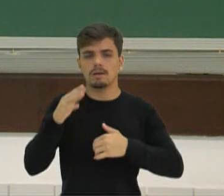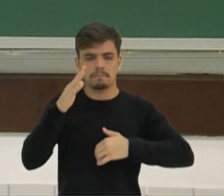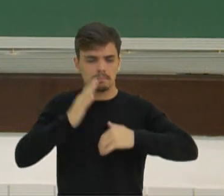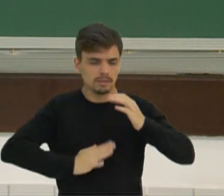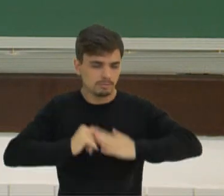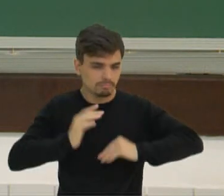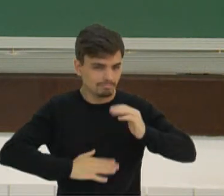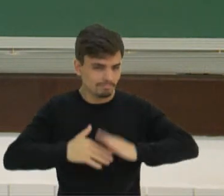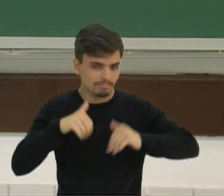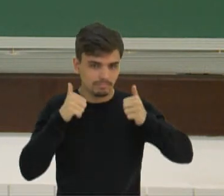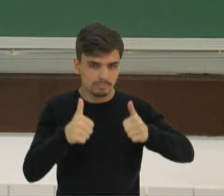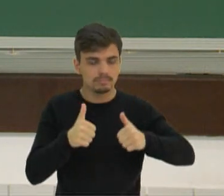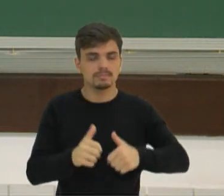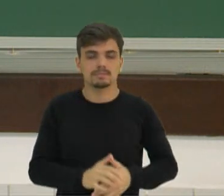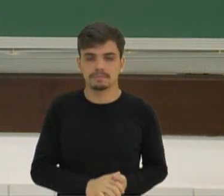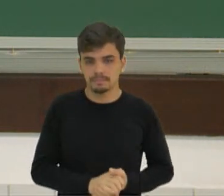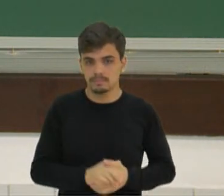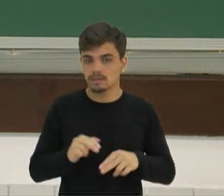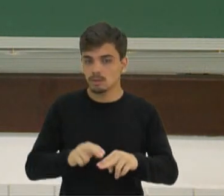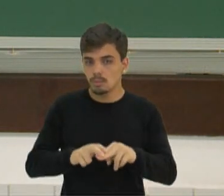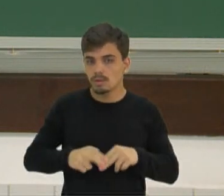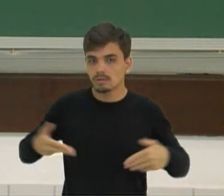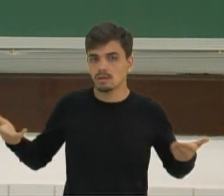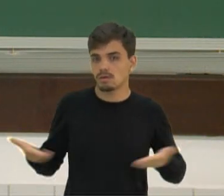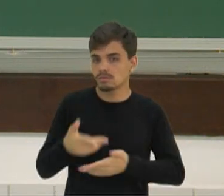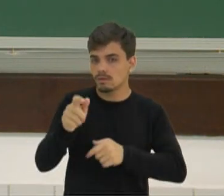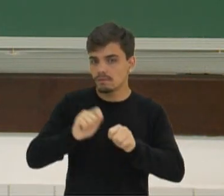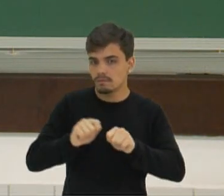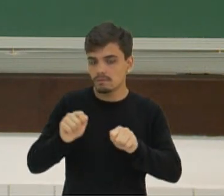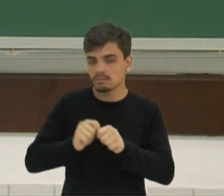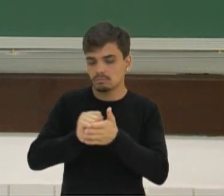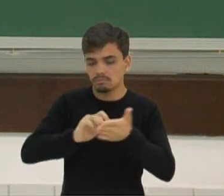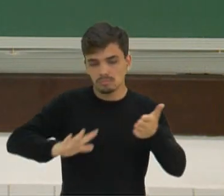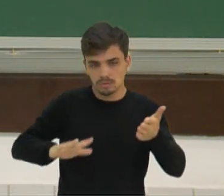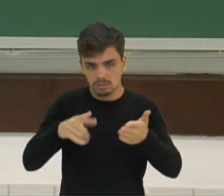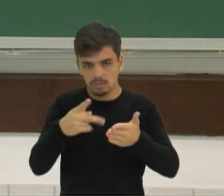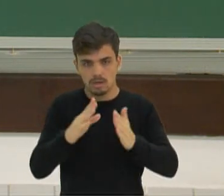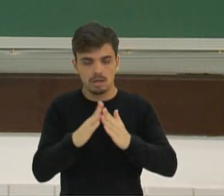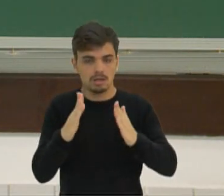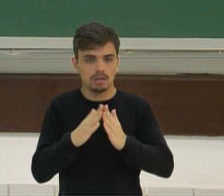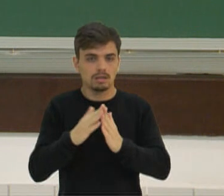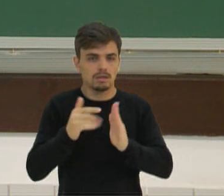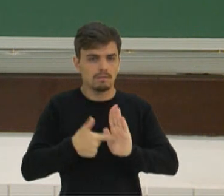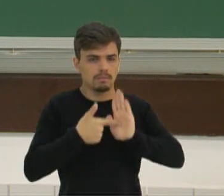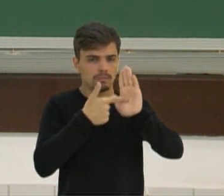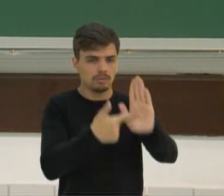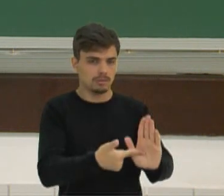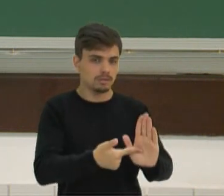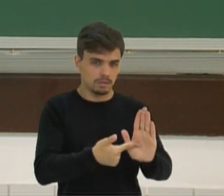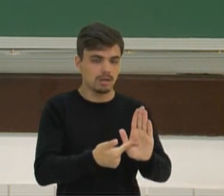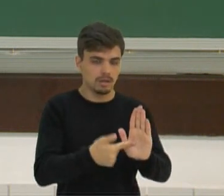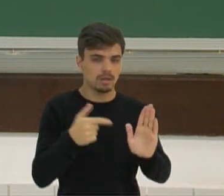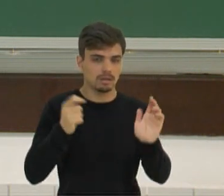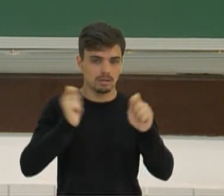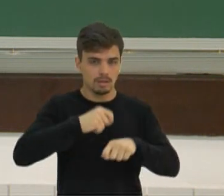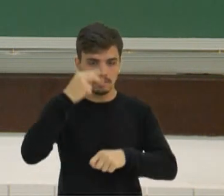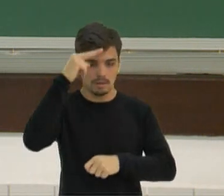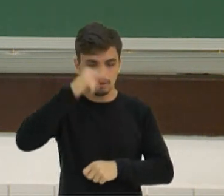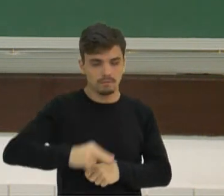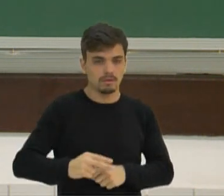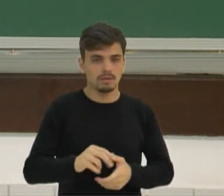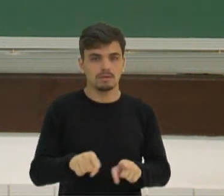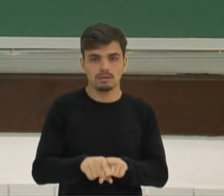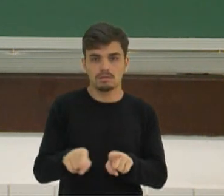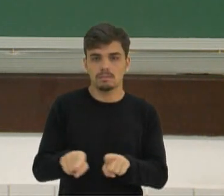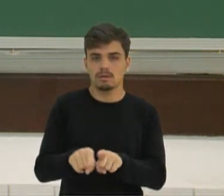mão na massa. Então, vocês vão realizar uma atividade aí em casa e vão postar para que eu possa ver, para que o pessoal possa